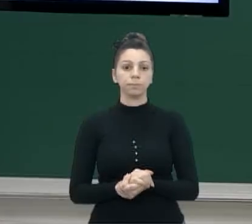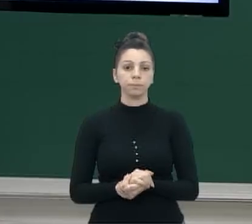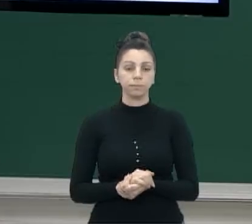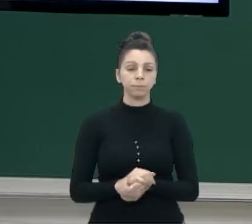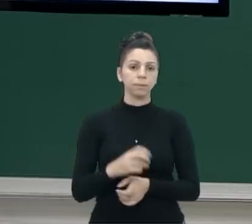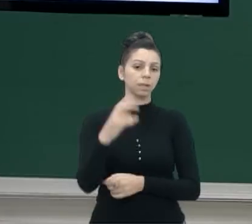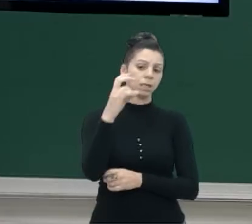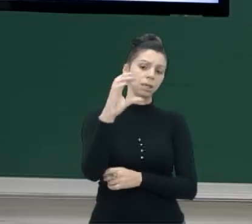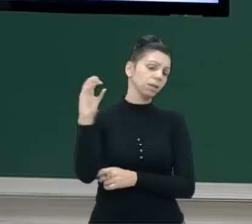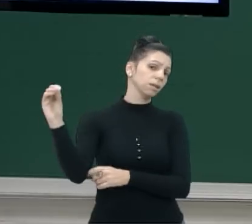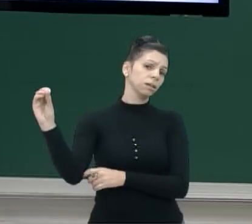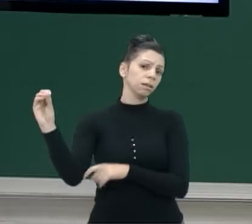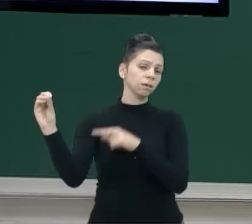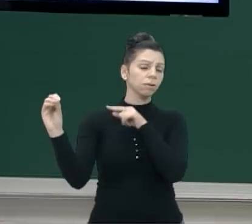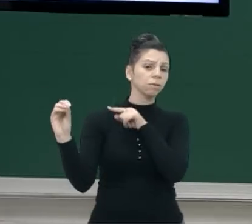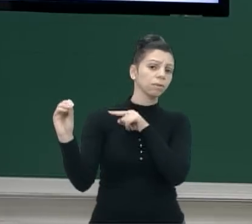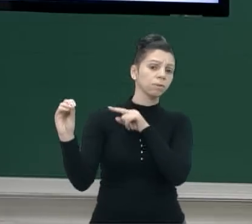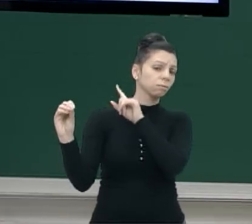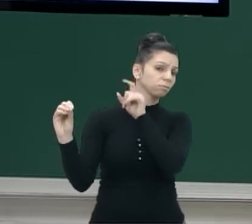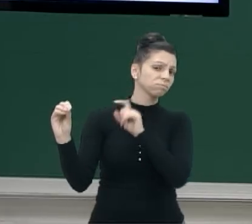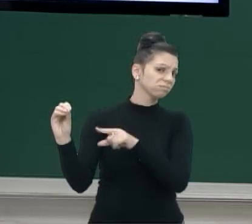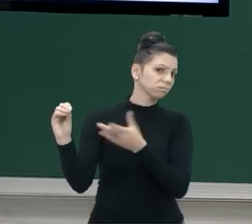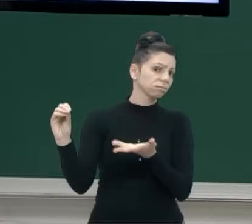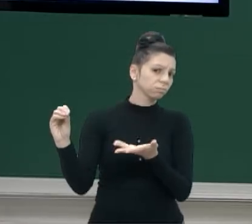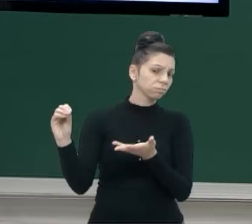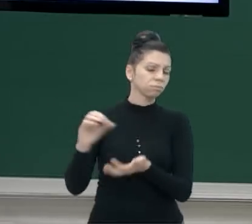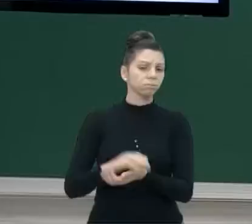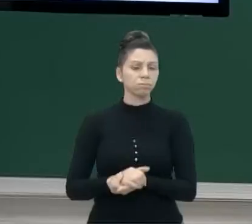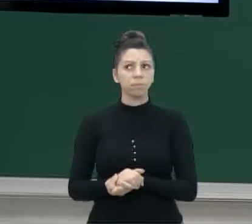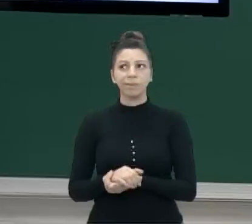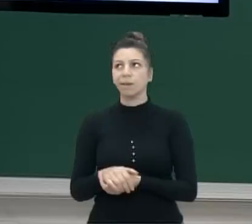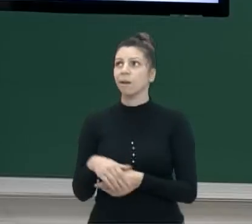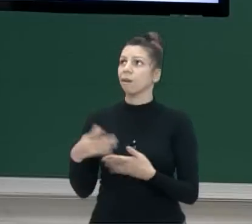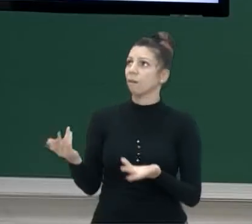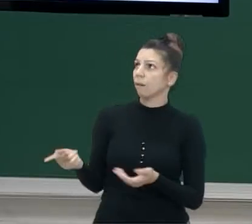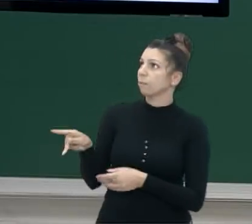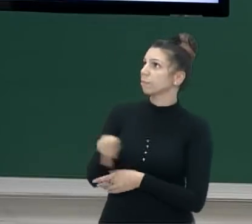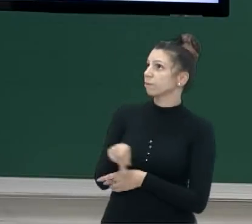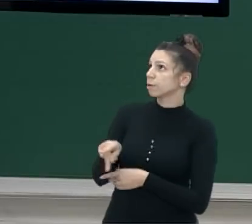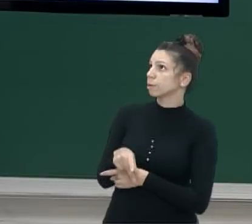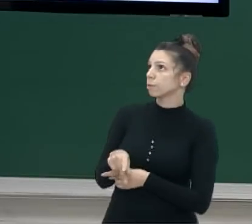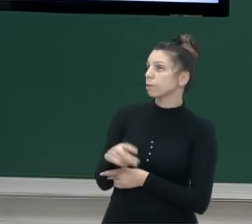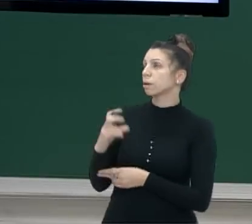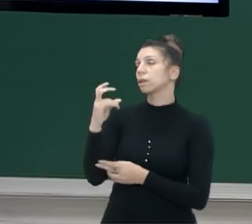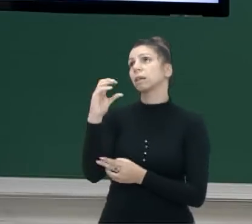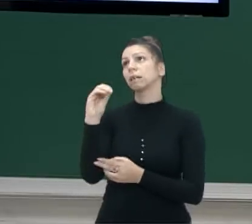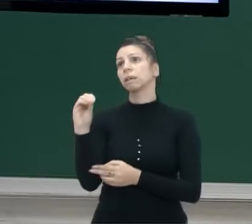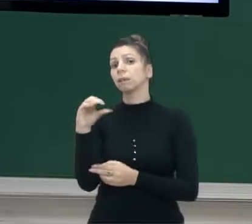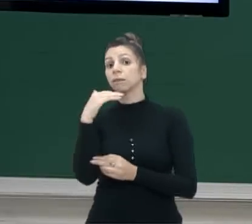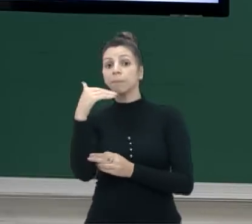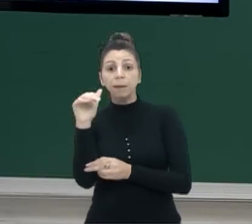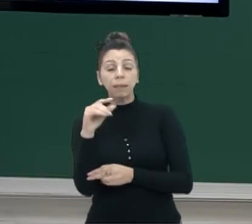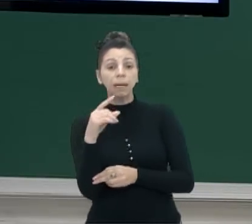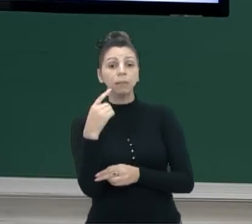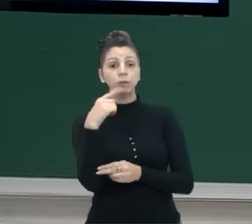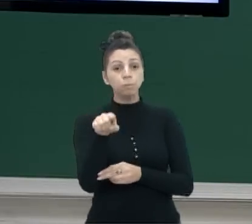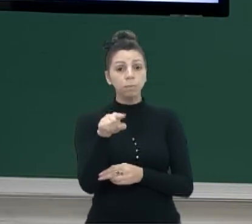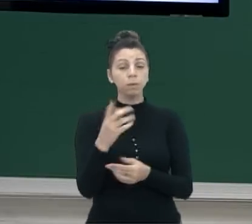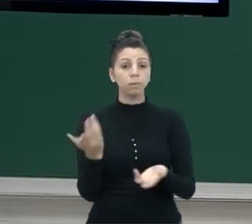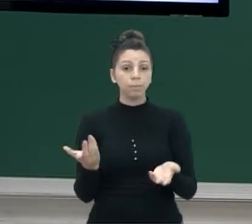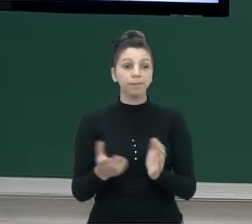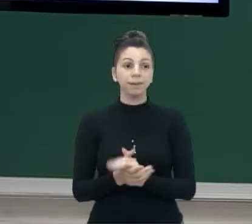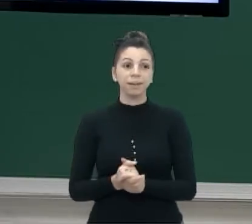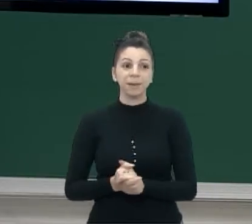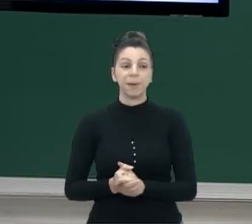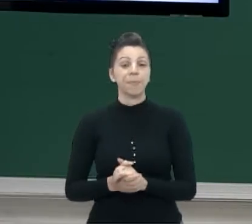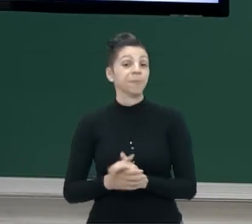que vocês acham? Ai, professora, 500 é metade de 1000. Ah, então quer dizer